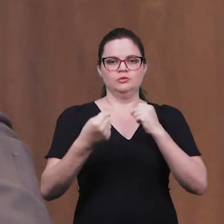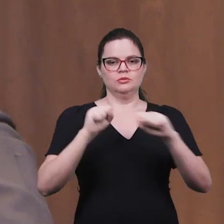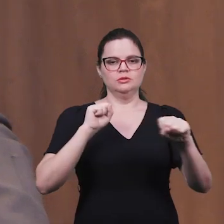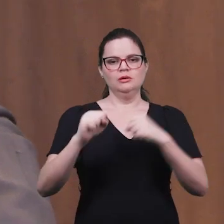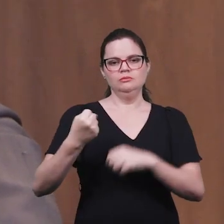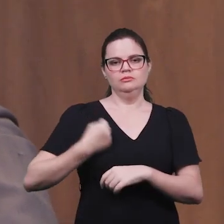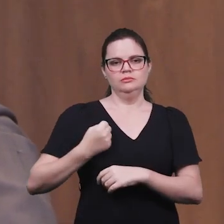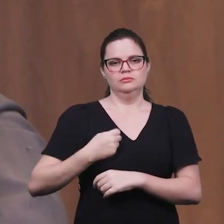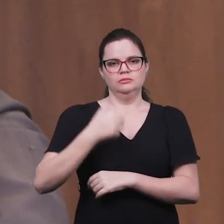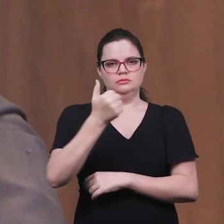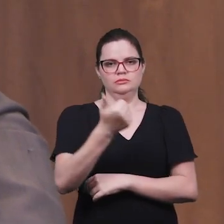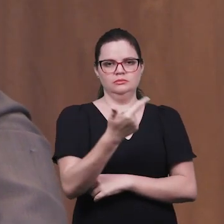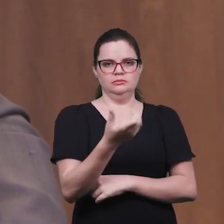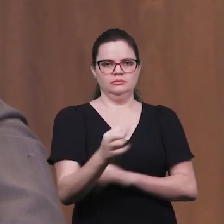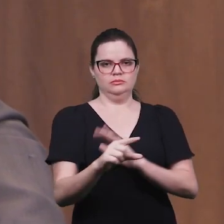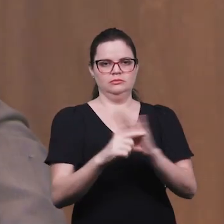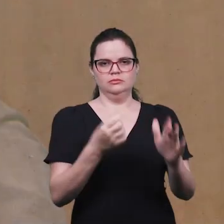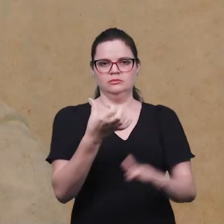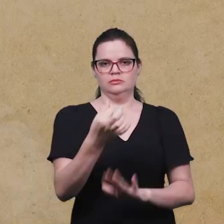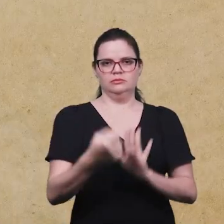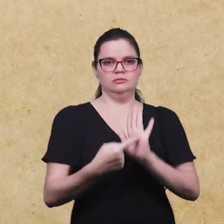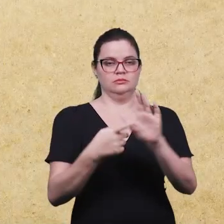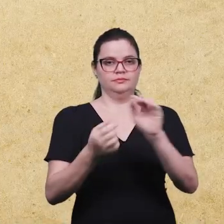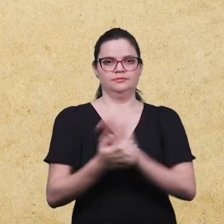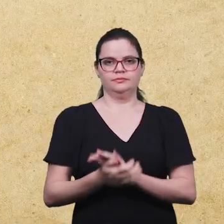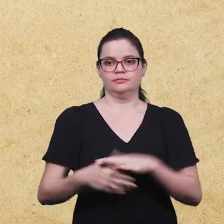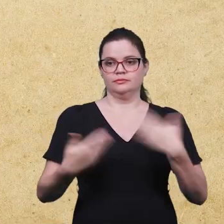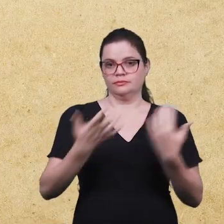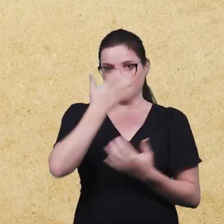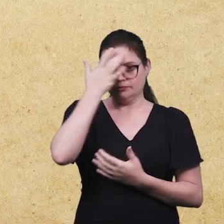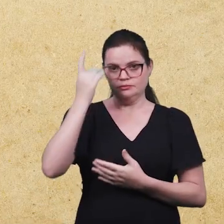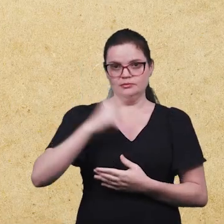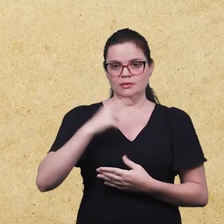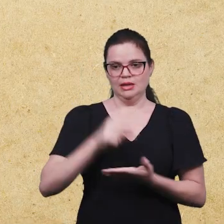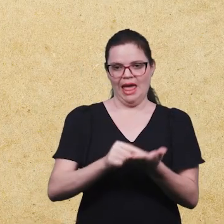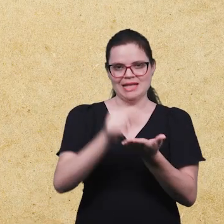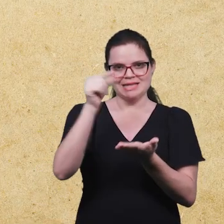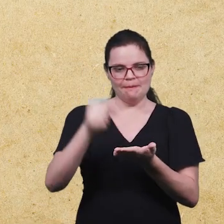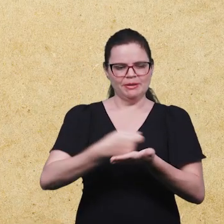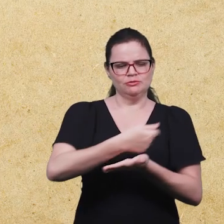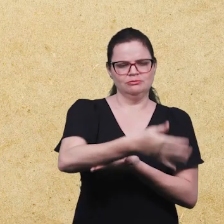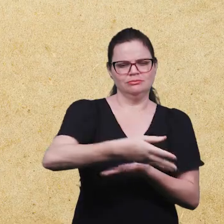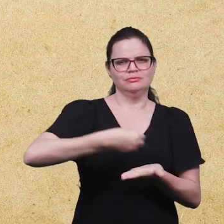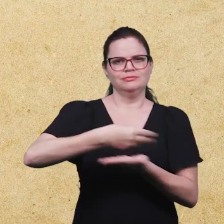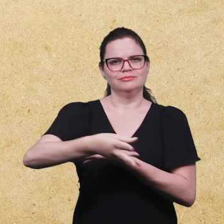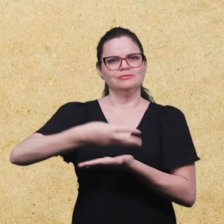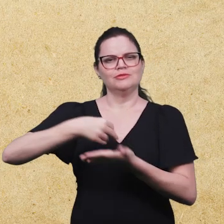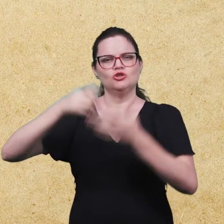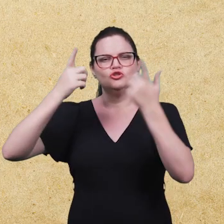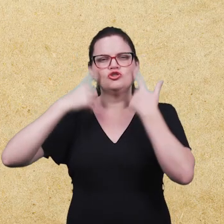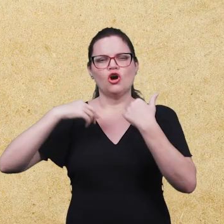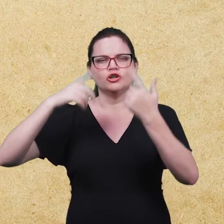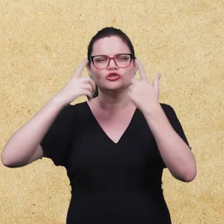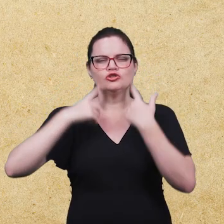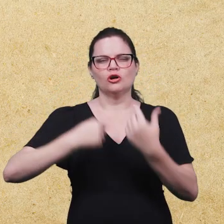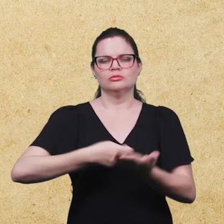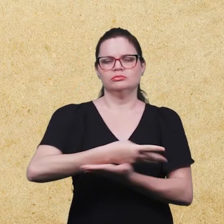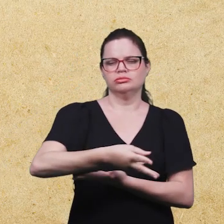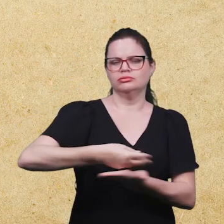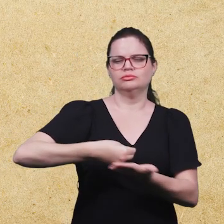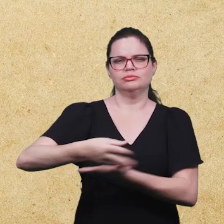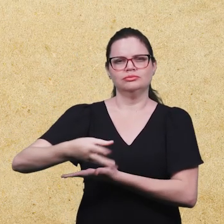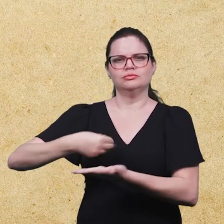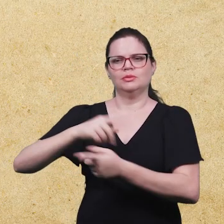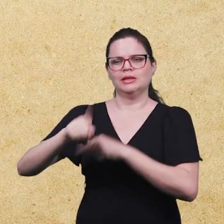Salmos 126, versículo 6 diz assim: aquele que leva a preciosa semente, andando e chorando, voltará sem dúvida com